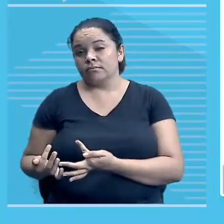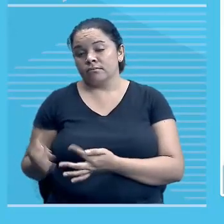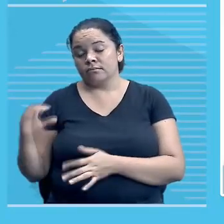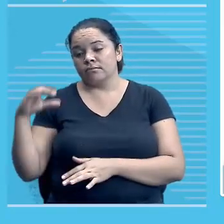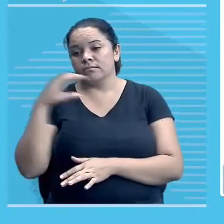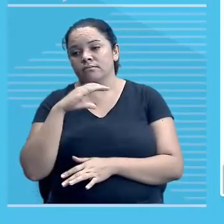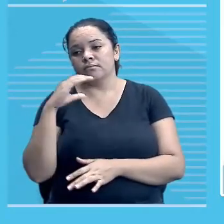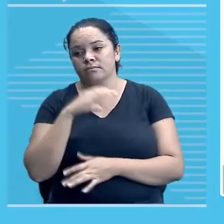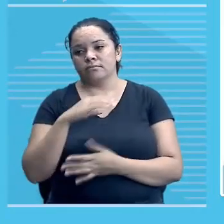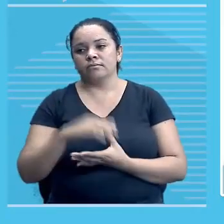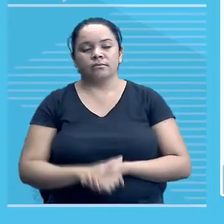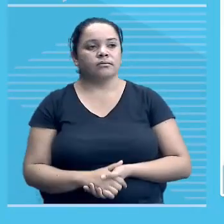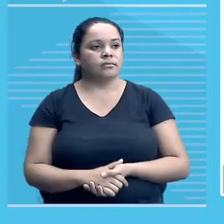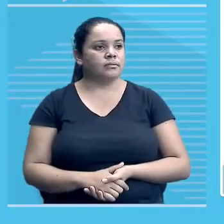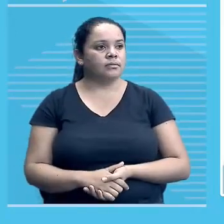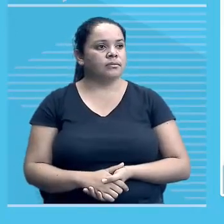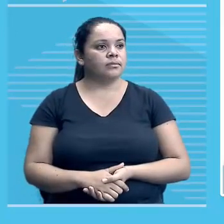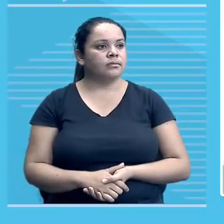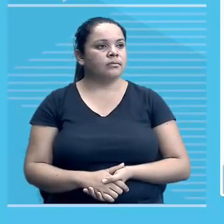da questão.